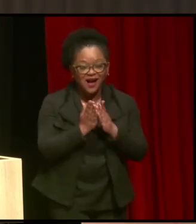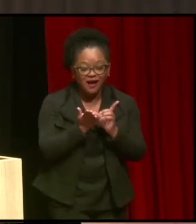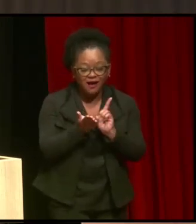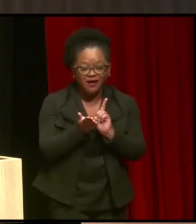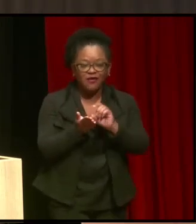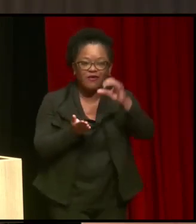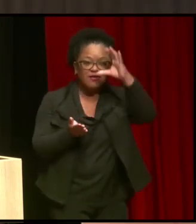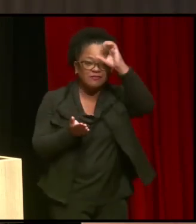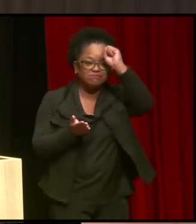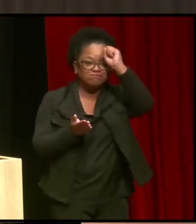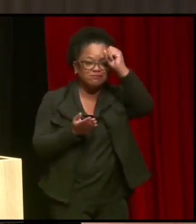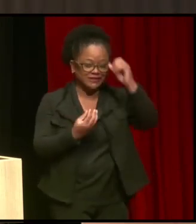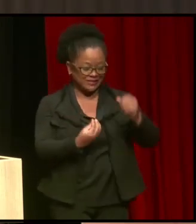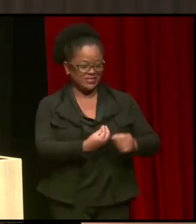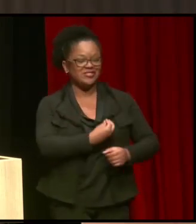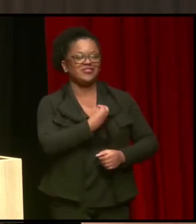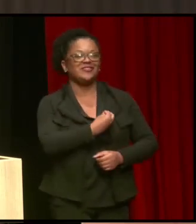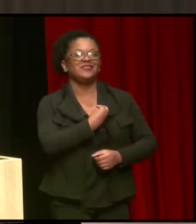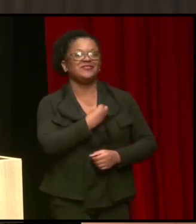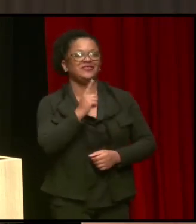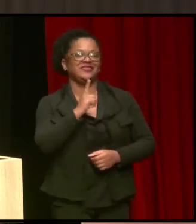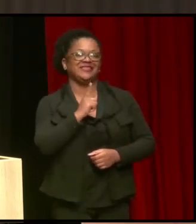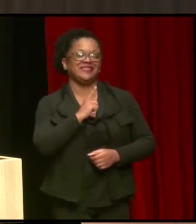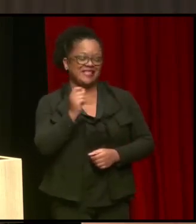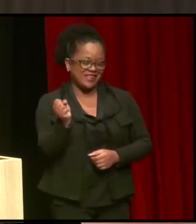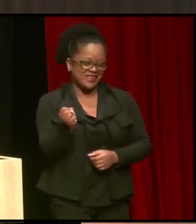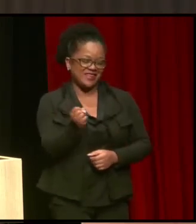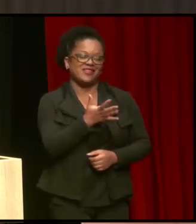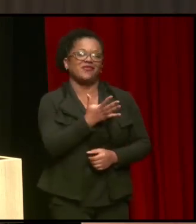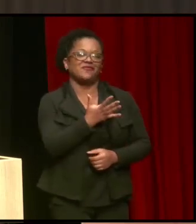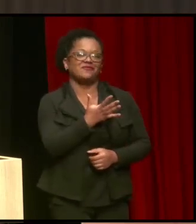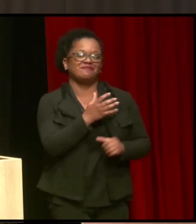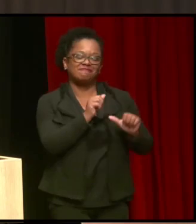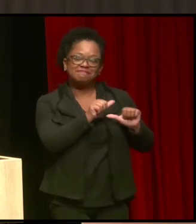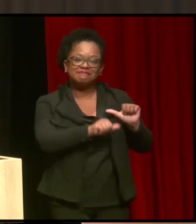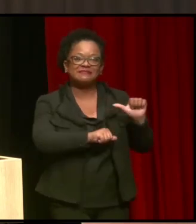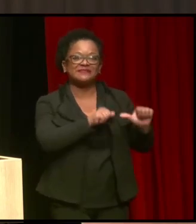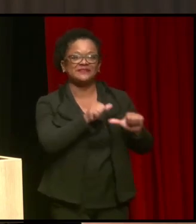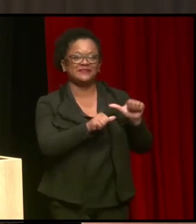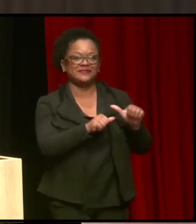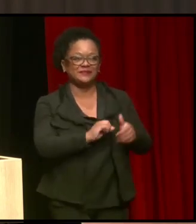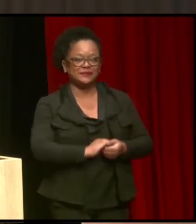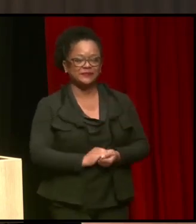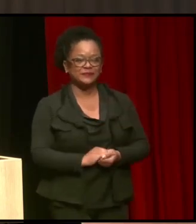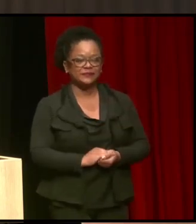eterna. Olha que mudança de vida ele teve.